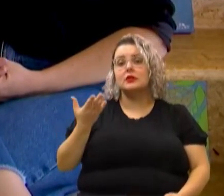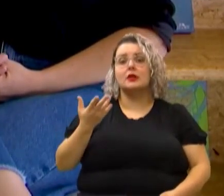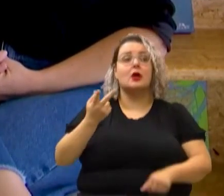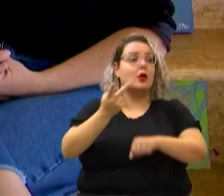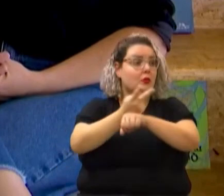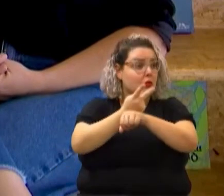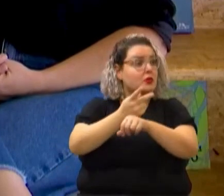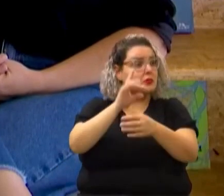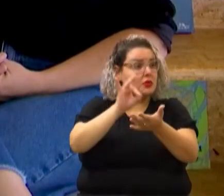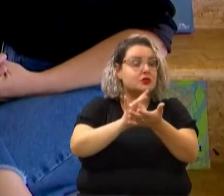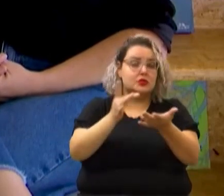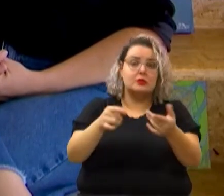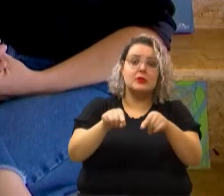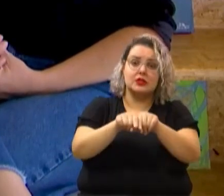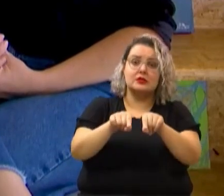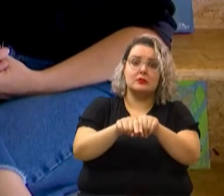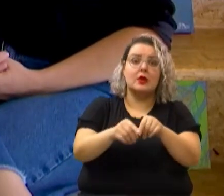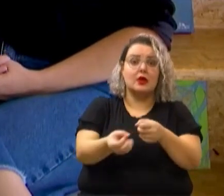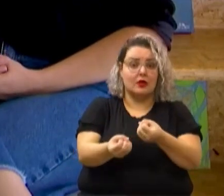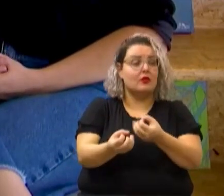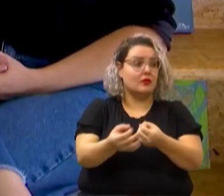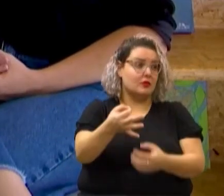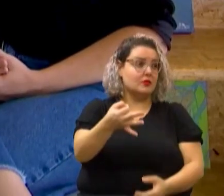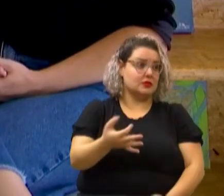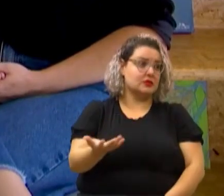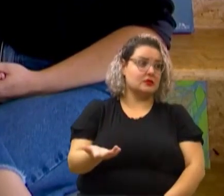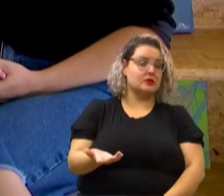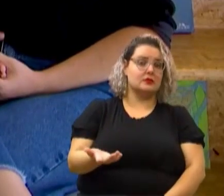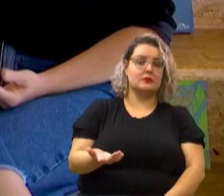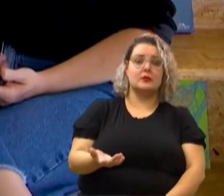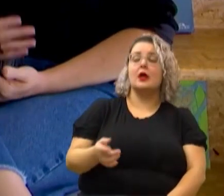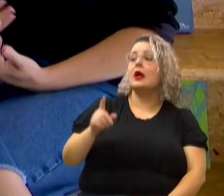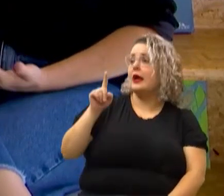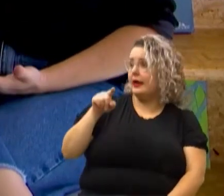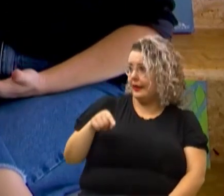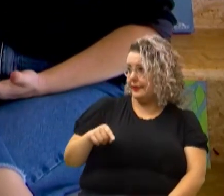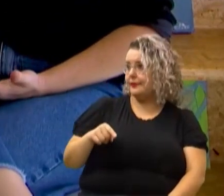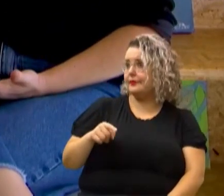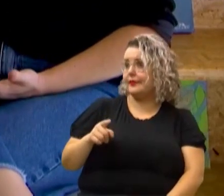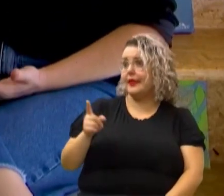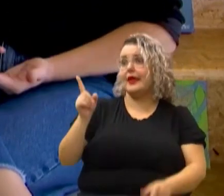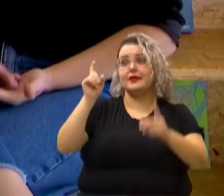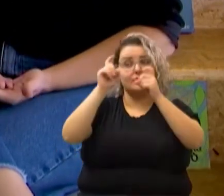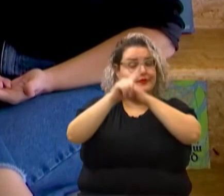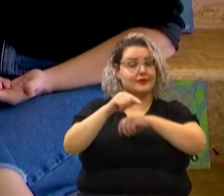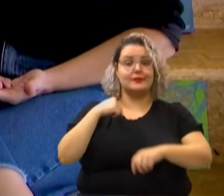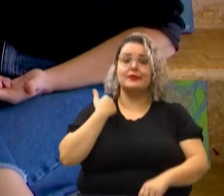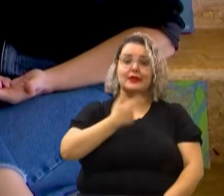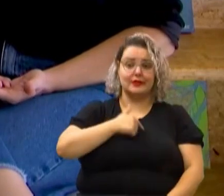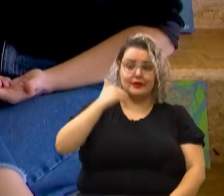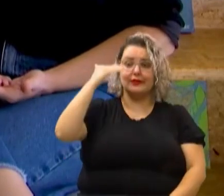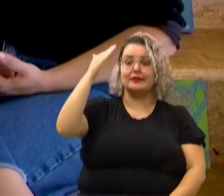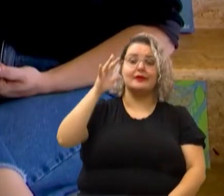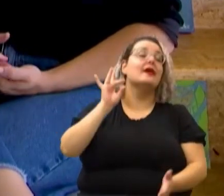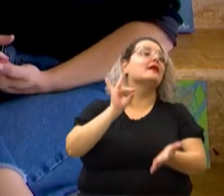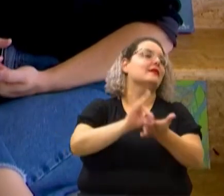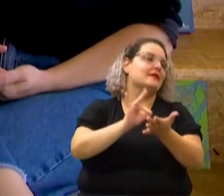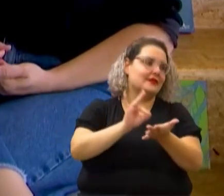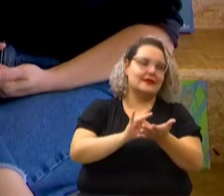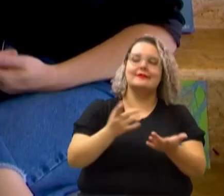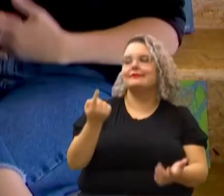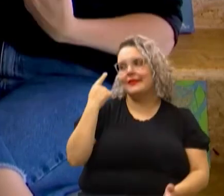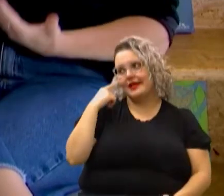adolescentes a buscar justamente também a informação correta né Isso é um desafio para nós adultos imagina para os jovens né